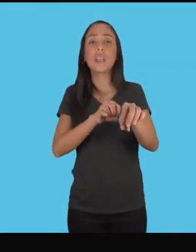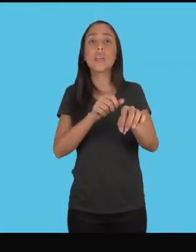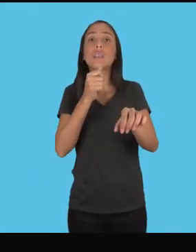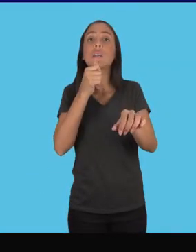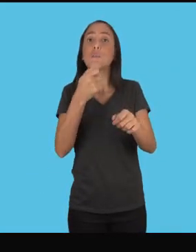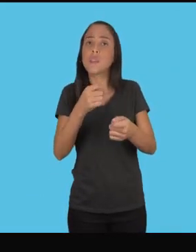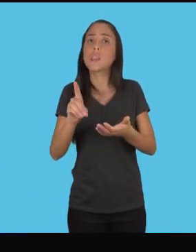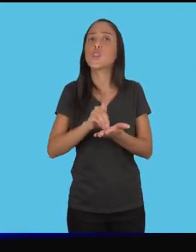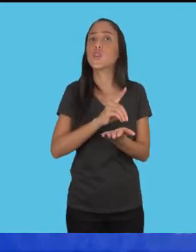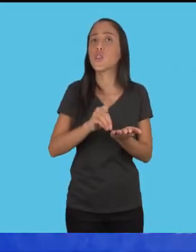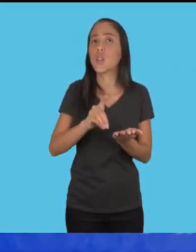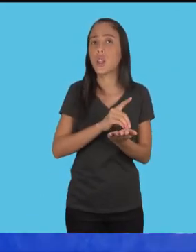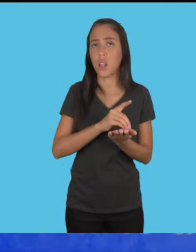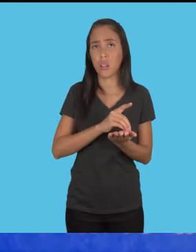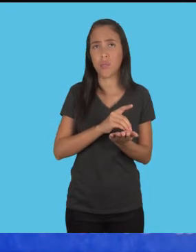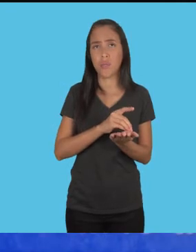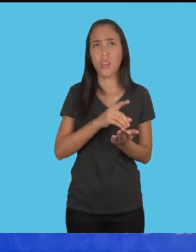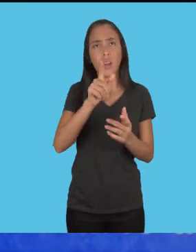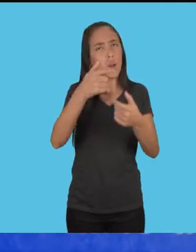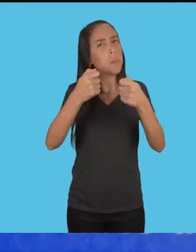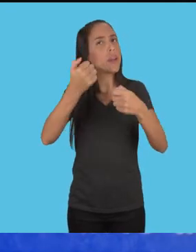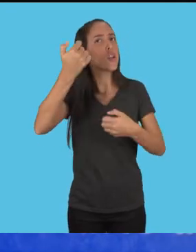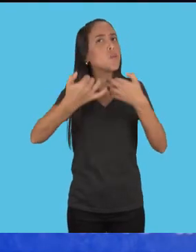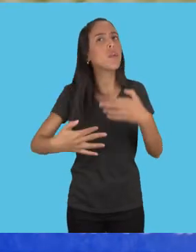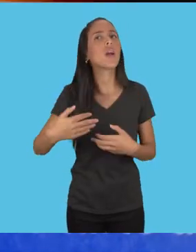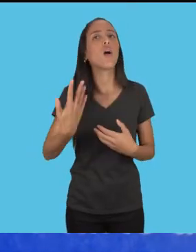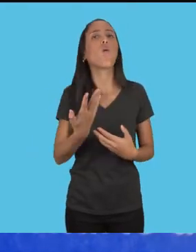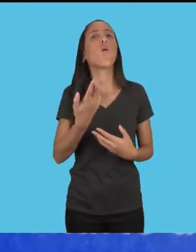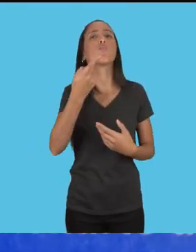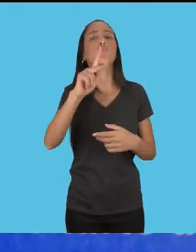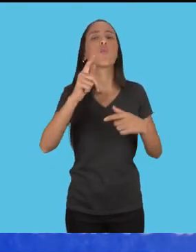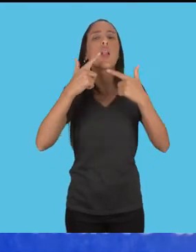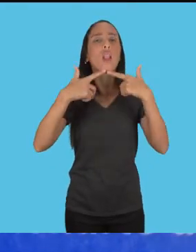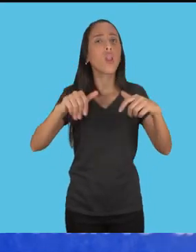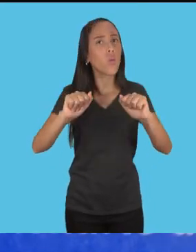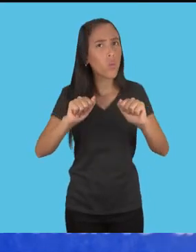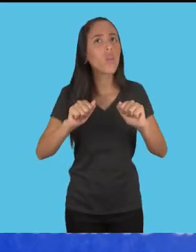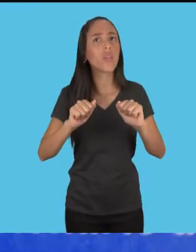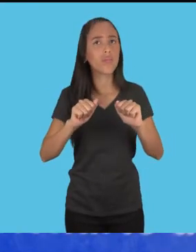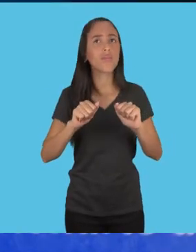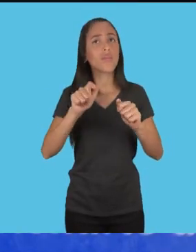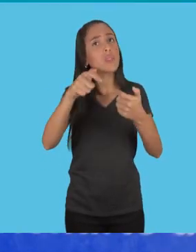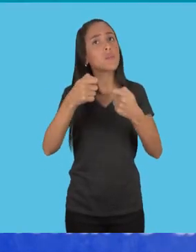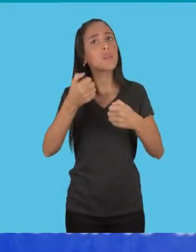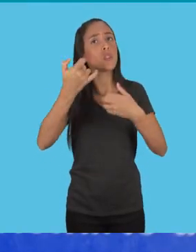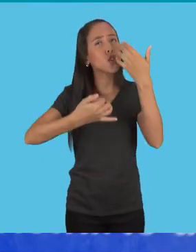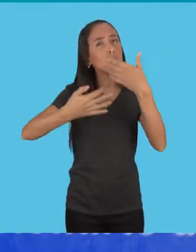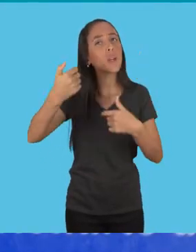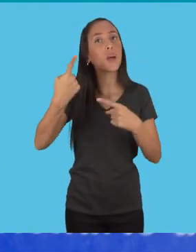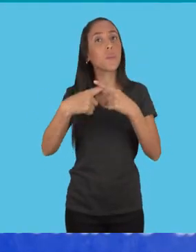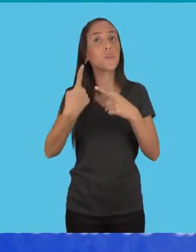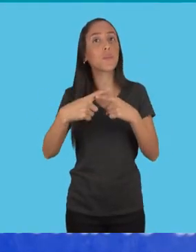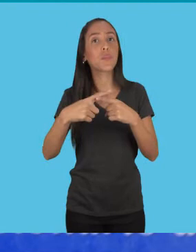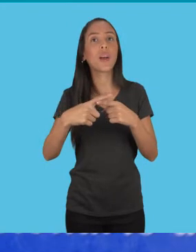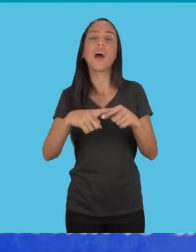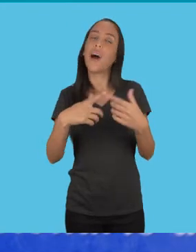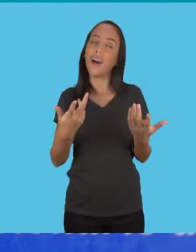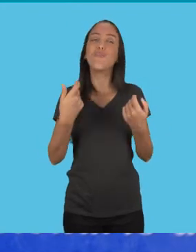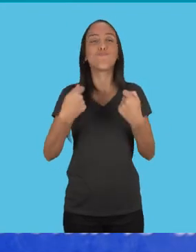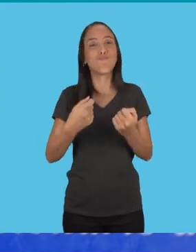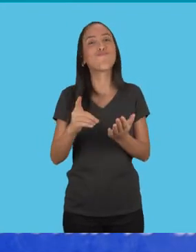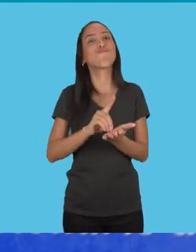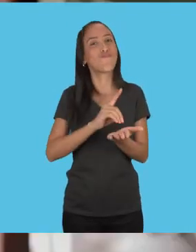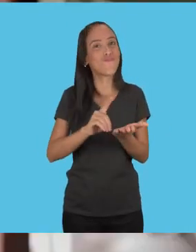dicionário. Você tem que explicar a sua linguagem. Só isso já diz que você precisa de